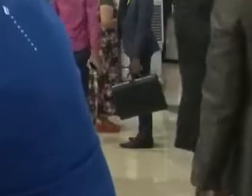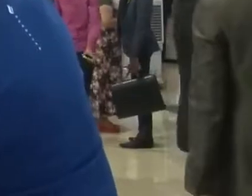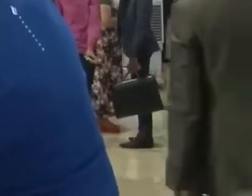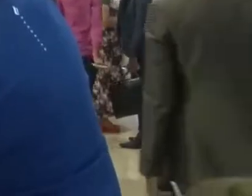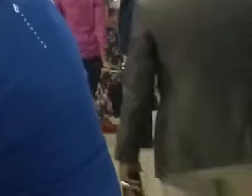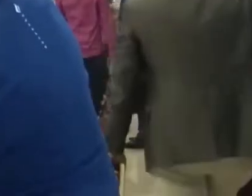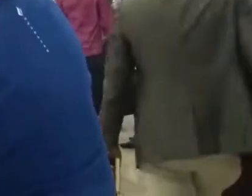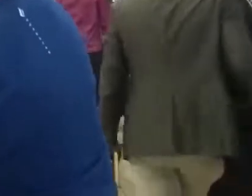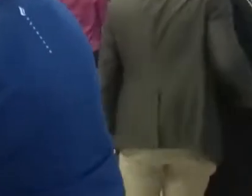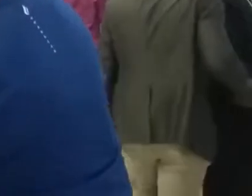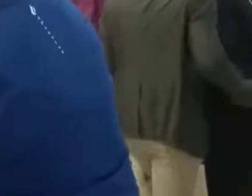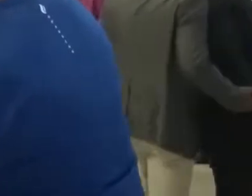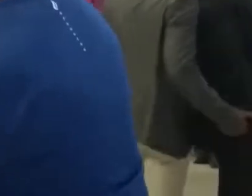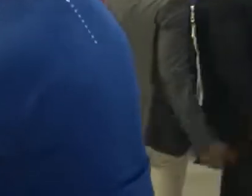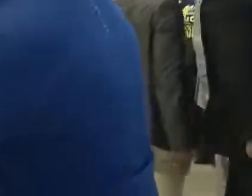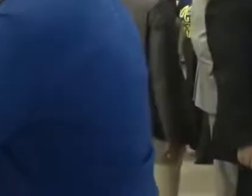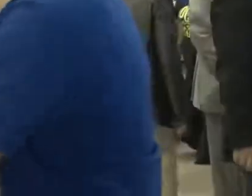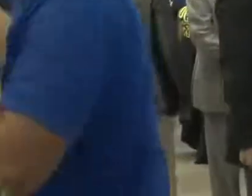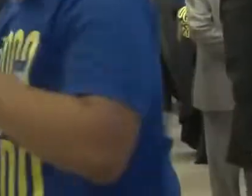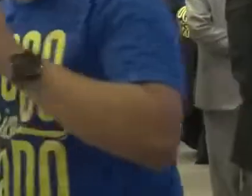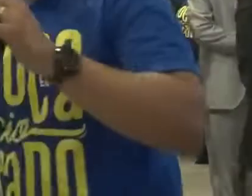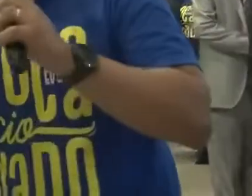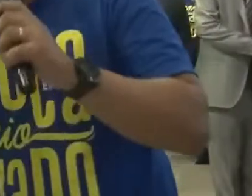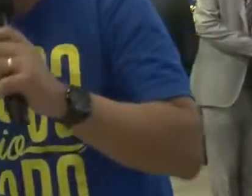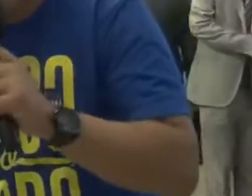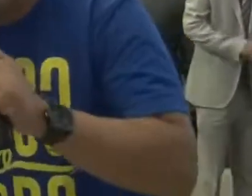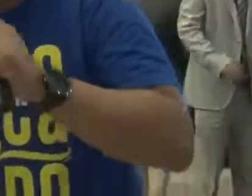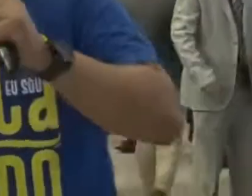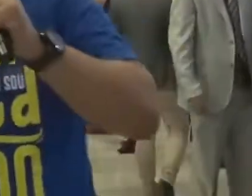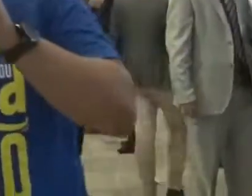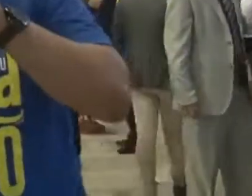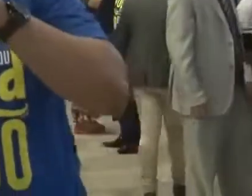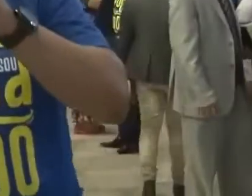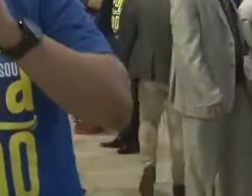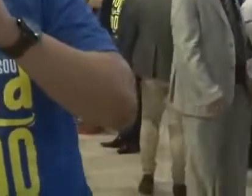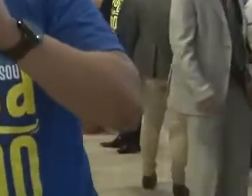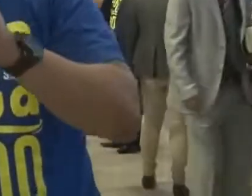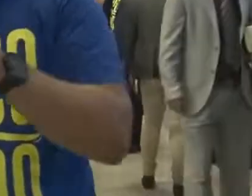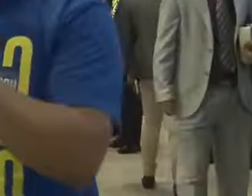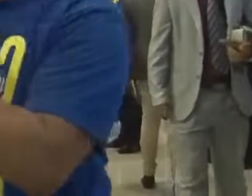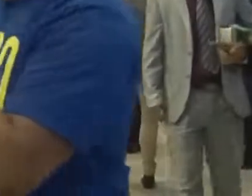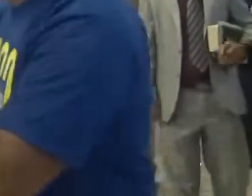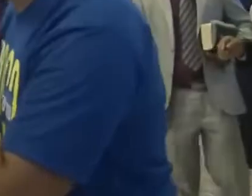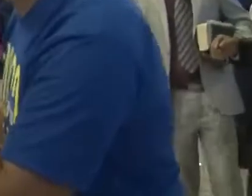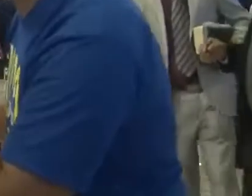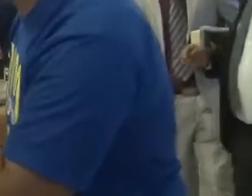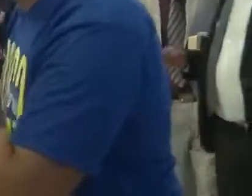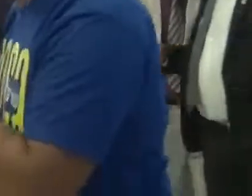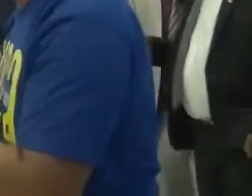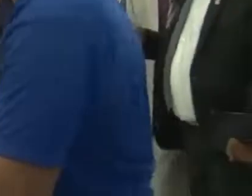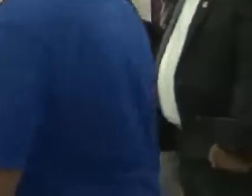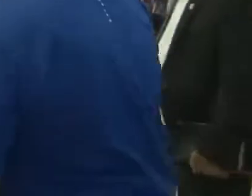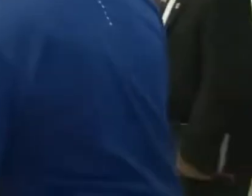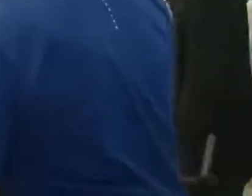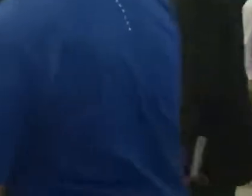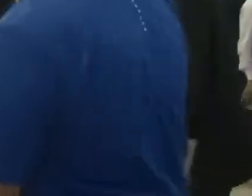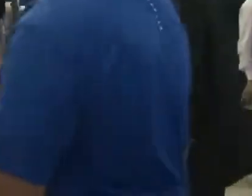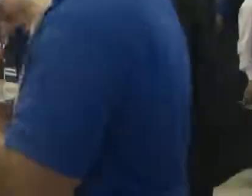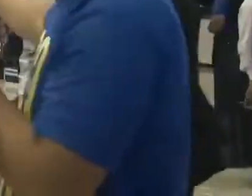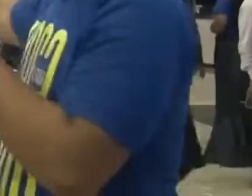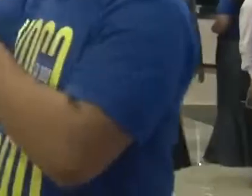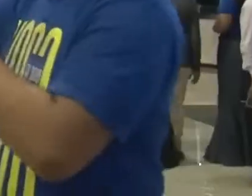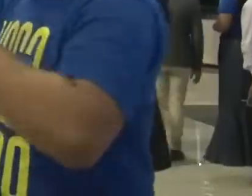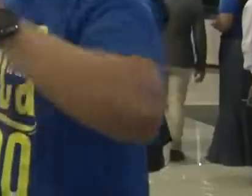nosso superintendente adjunto, Lucas. Estamos ao vivo aqui. Nós estamos ao vivo. Irmão, nós estamos tentando falar com o máximo de pessoas possível, né, Luiz? E o manto